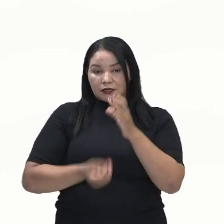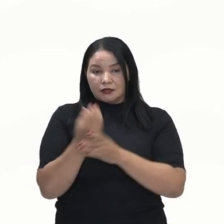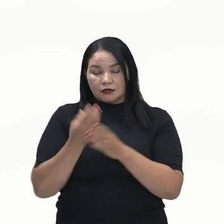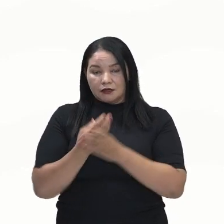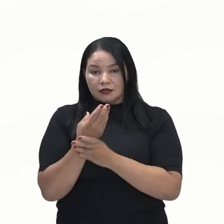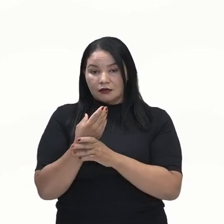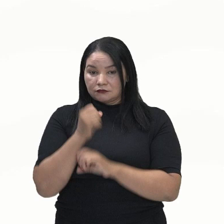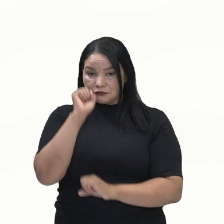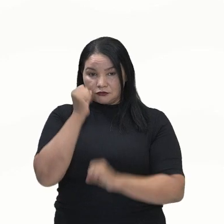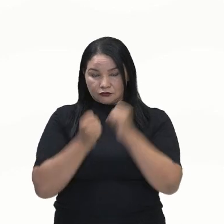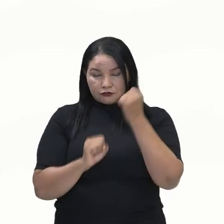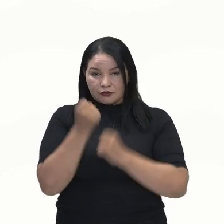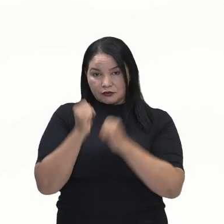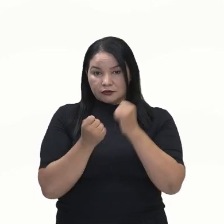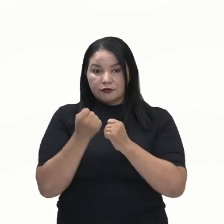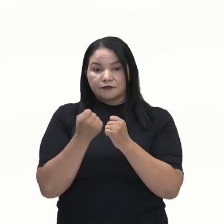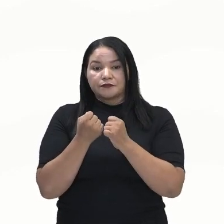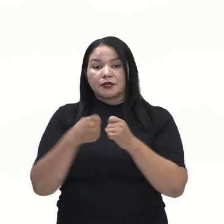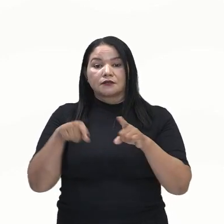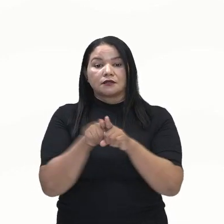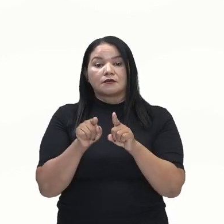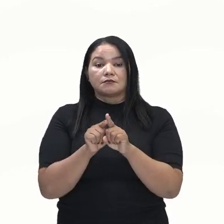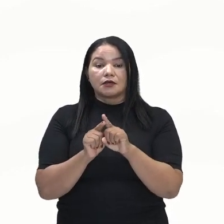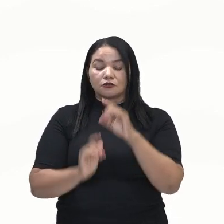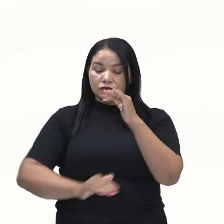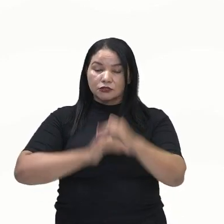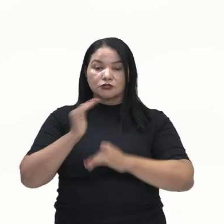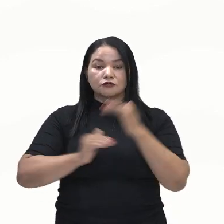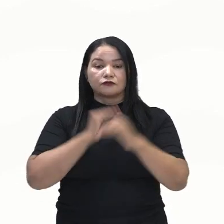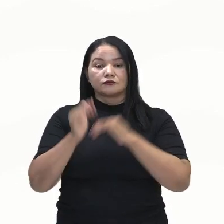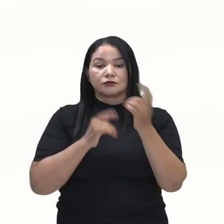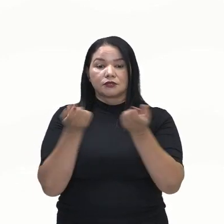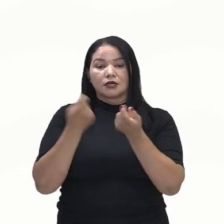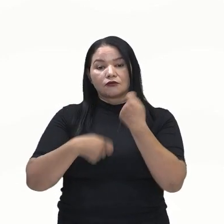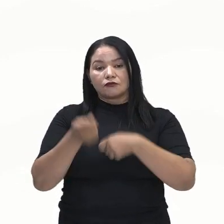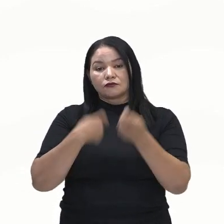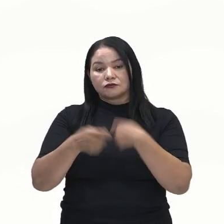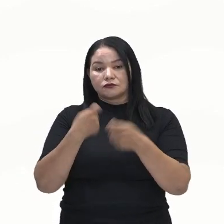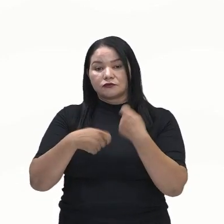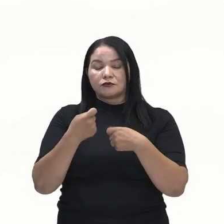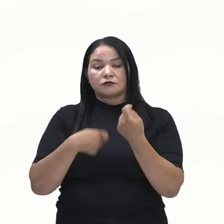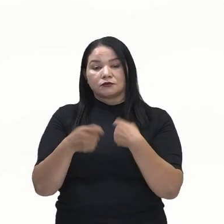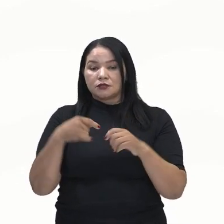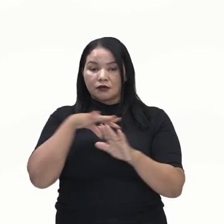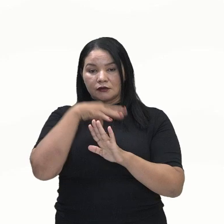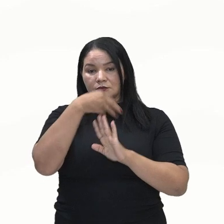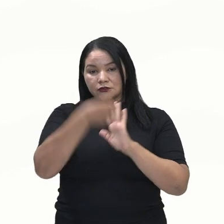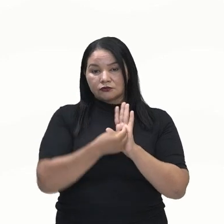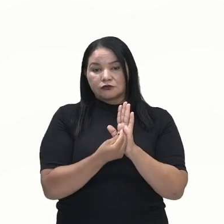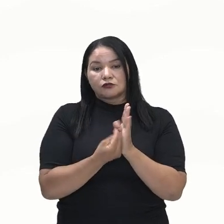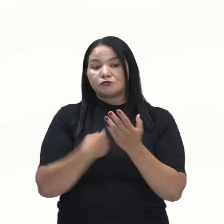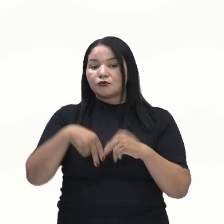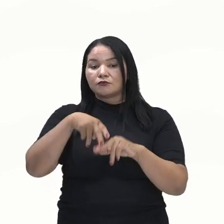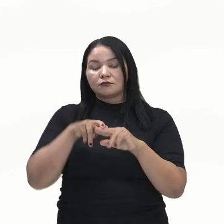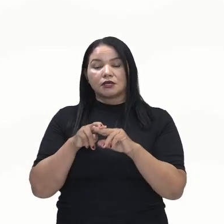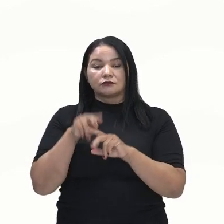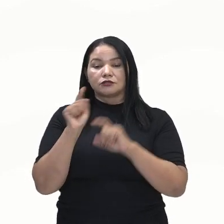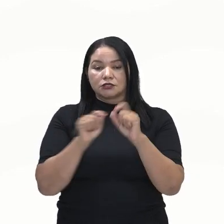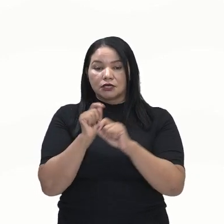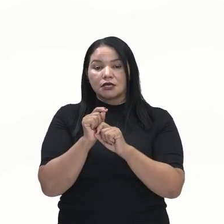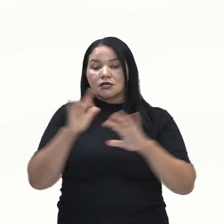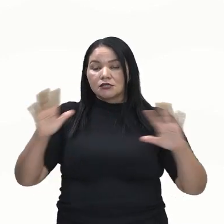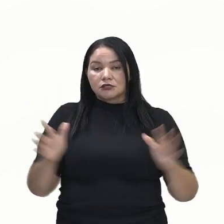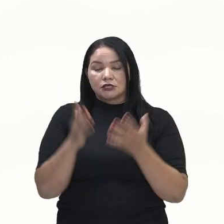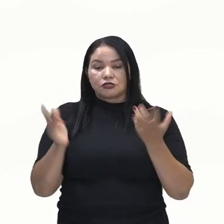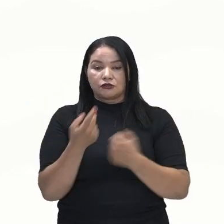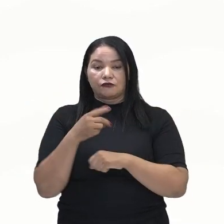a industrialização e o desenvolvimento econômico da Amazônia. Por meio de quê? De